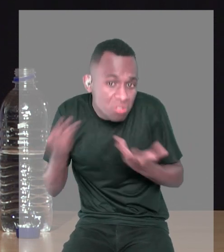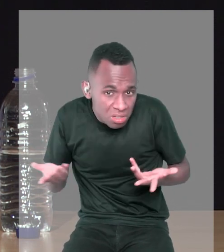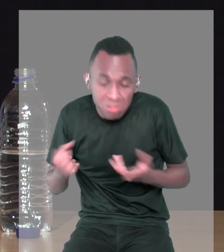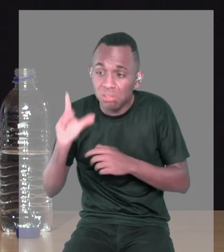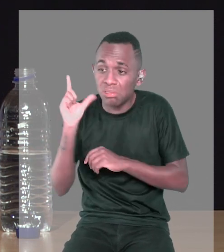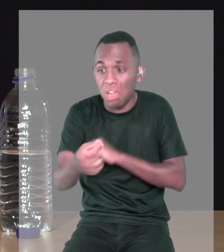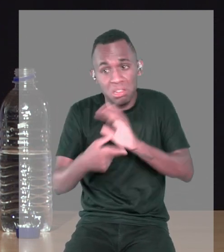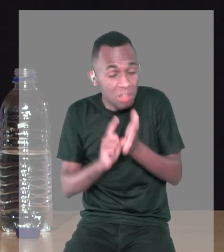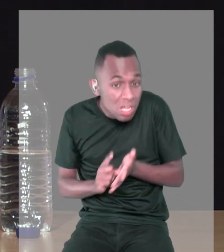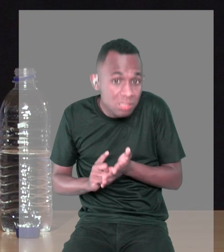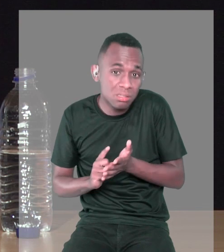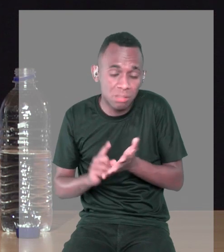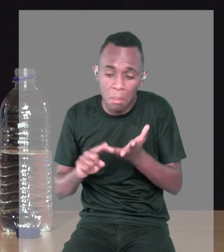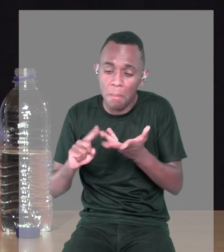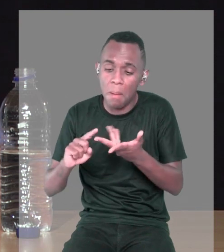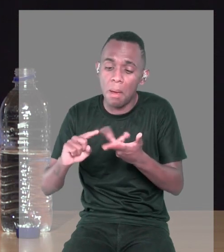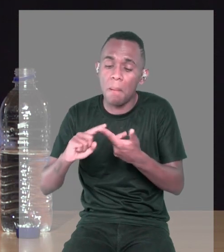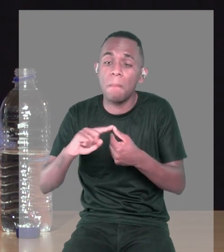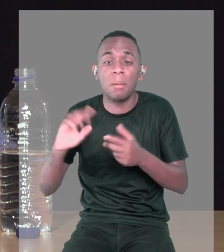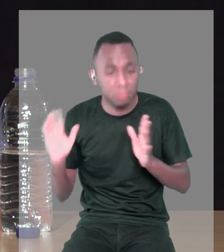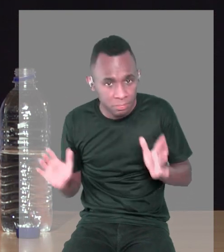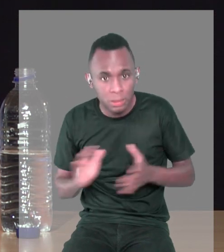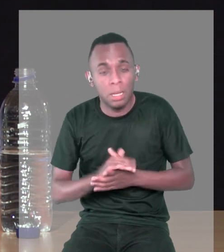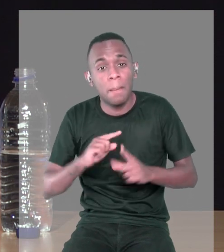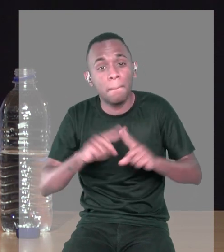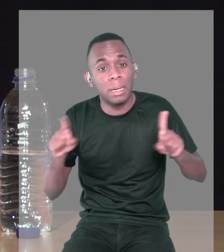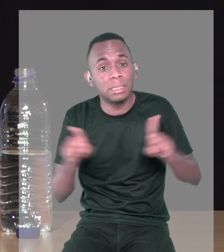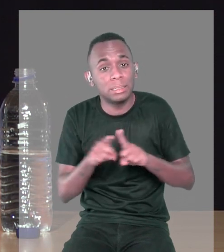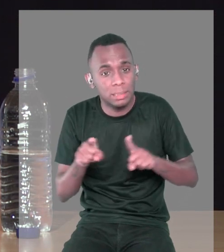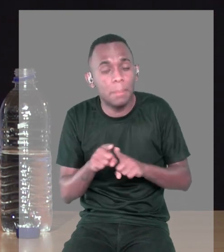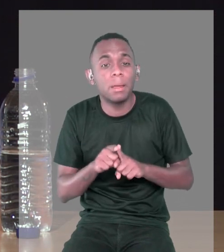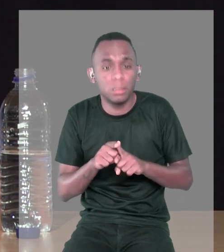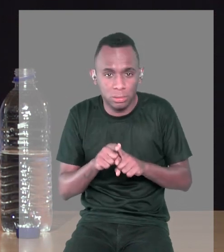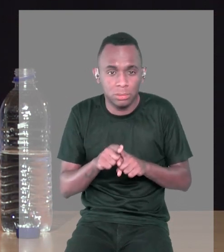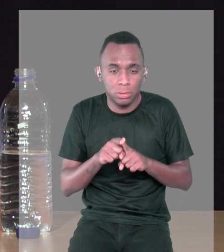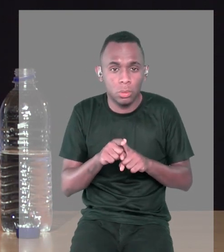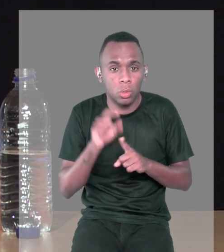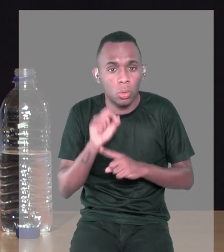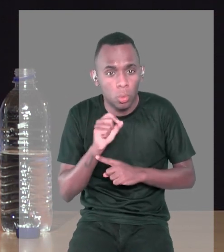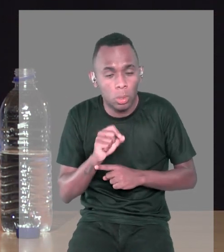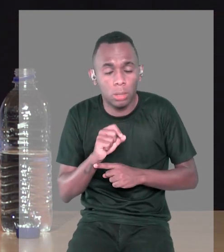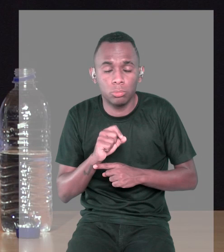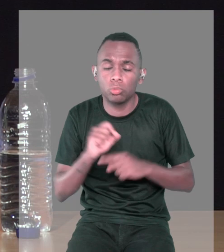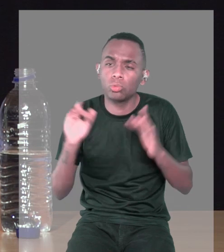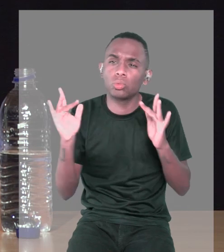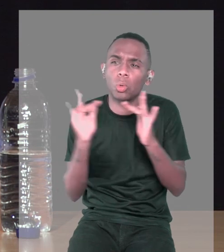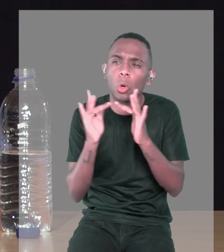trabalho, ter saído mais cedo. Mas, por outro lado, as